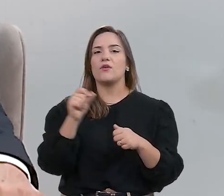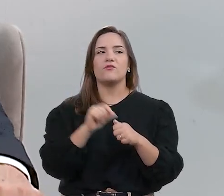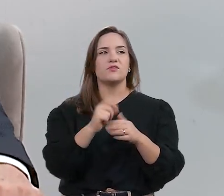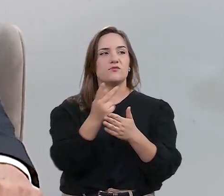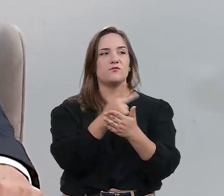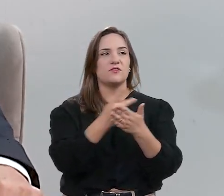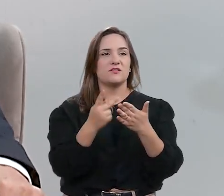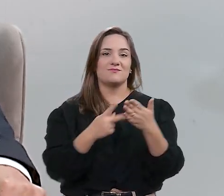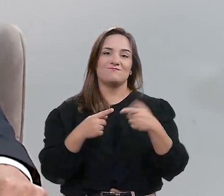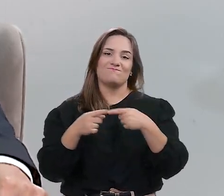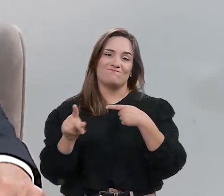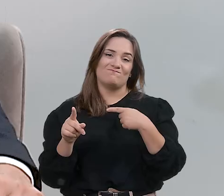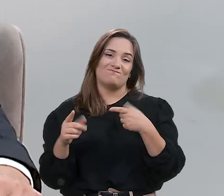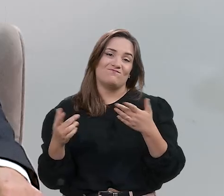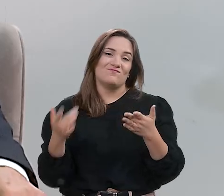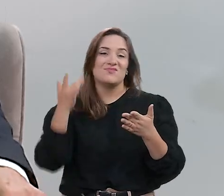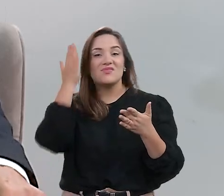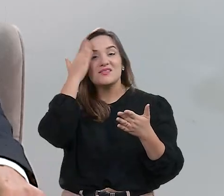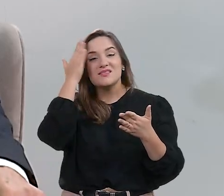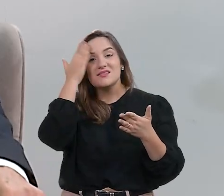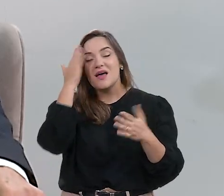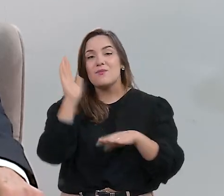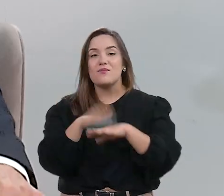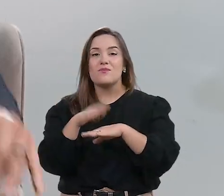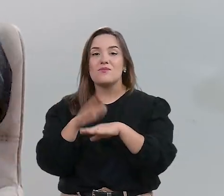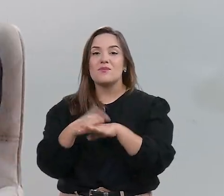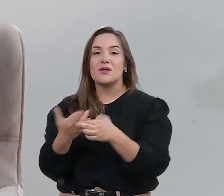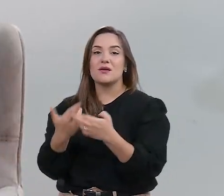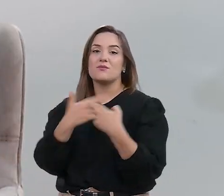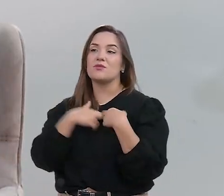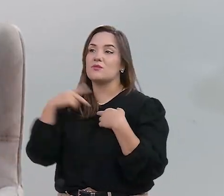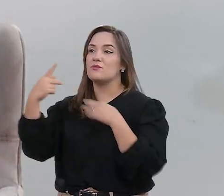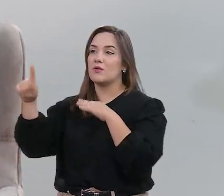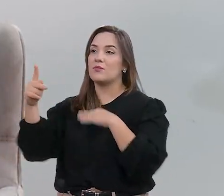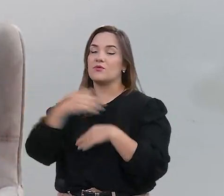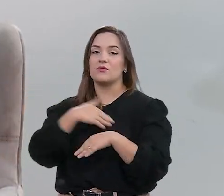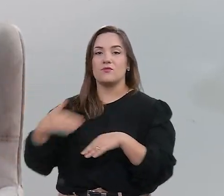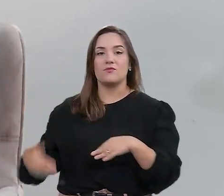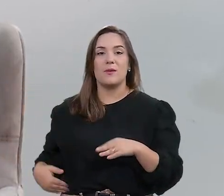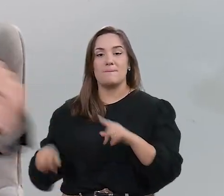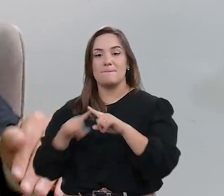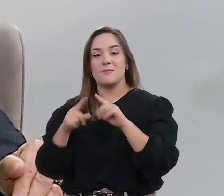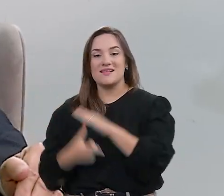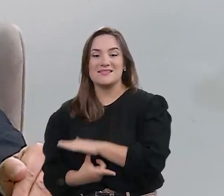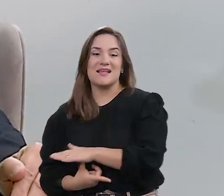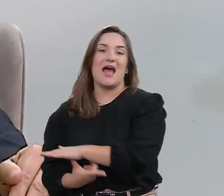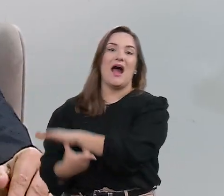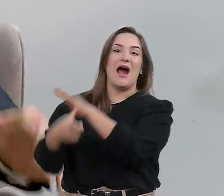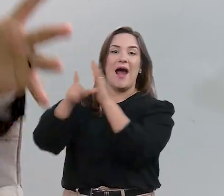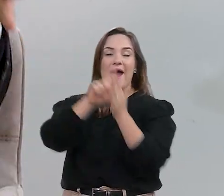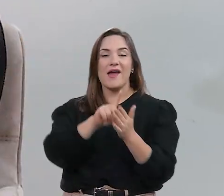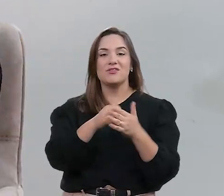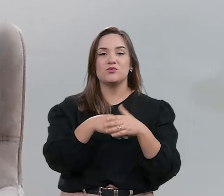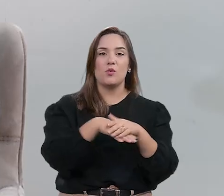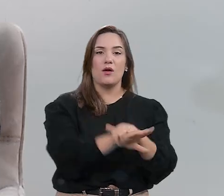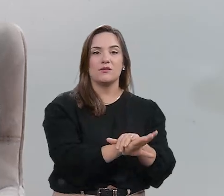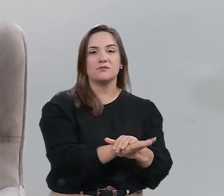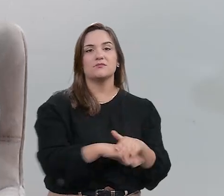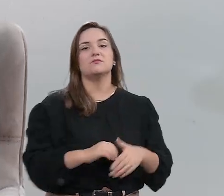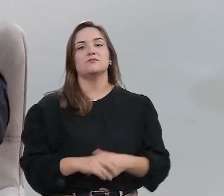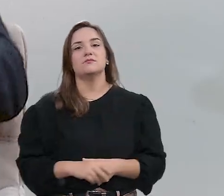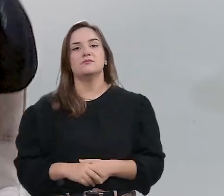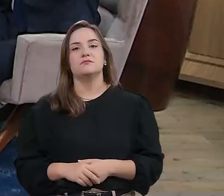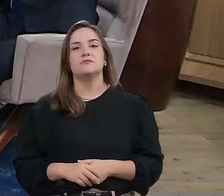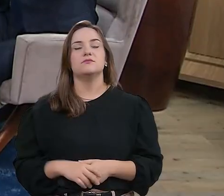Por quê? Porque deveria ser iniciativa do governo. Então, antes do projeto ser arquivado aqui, eu peguei